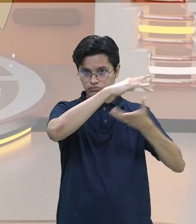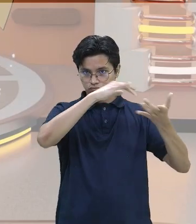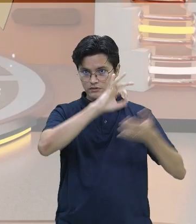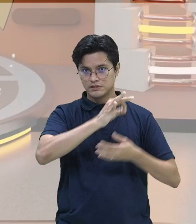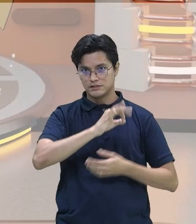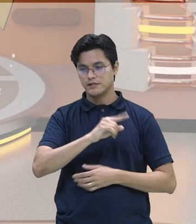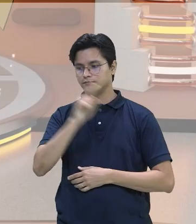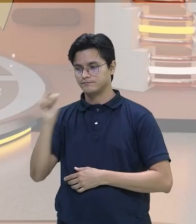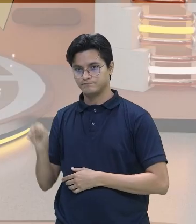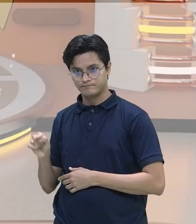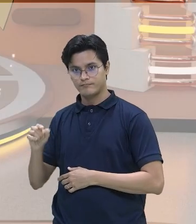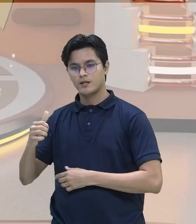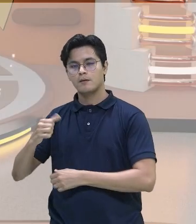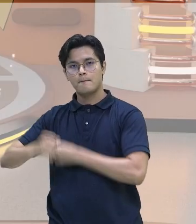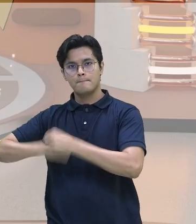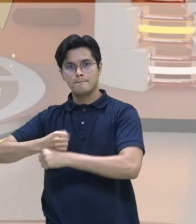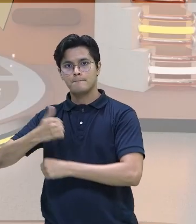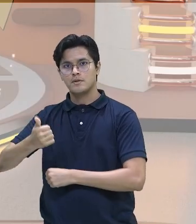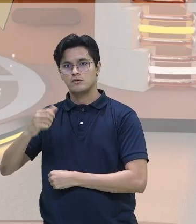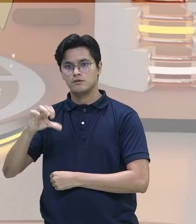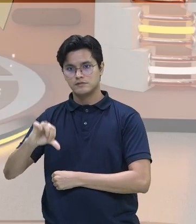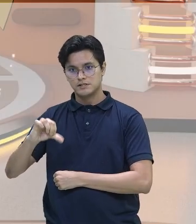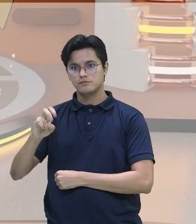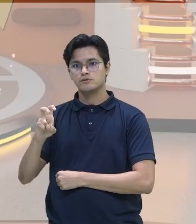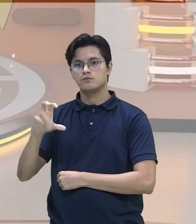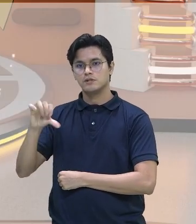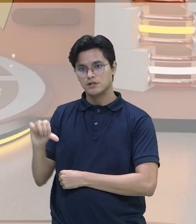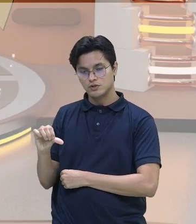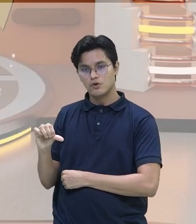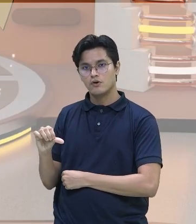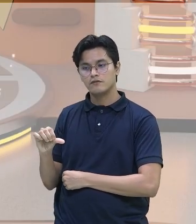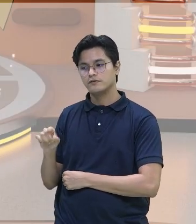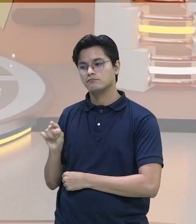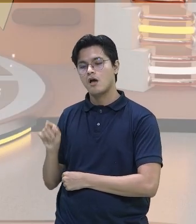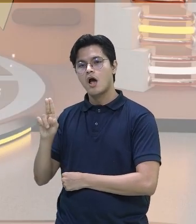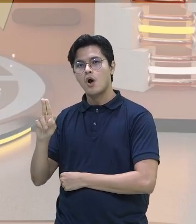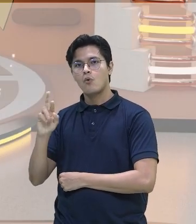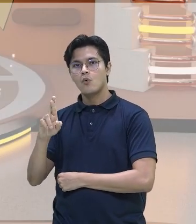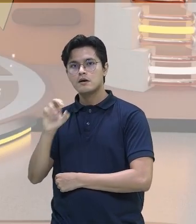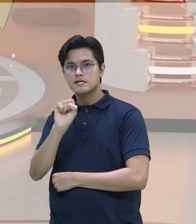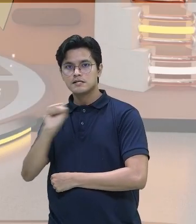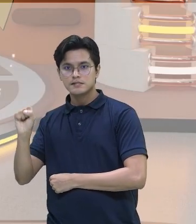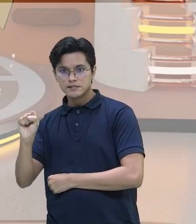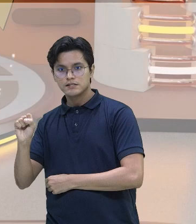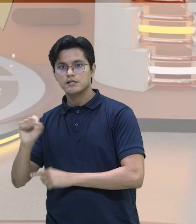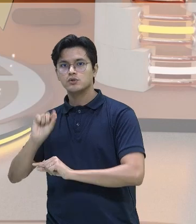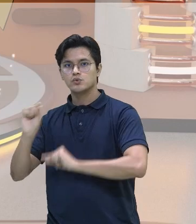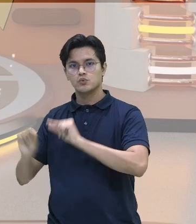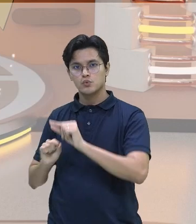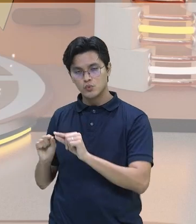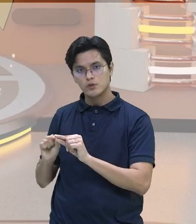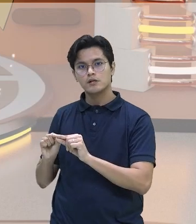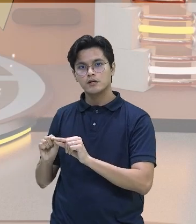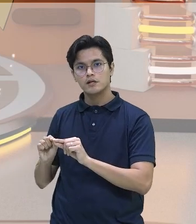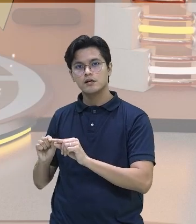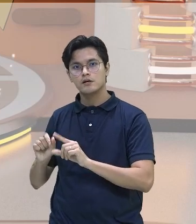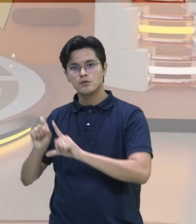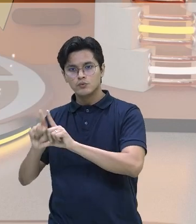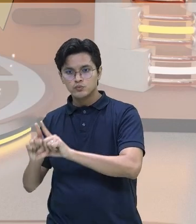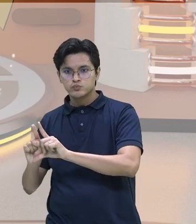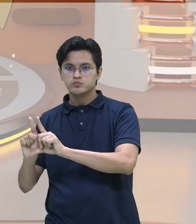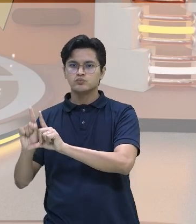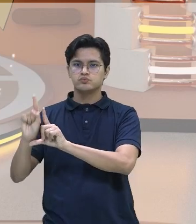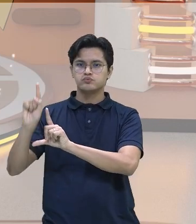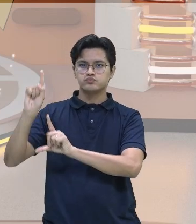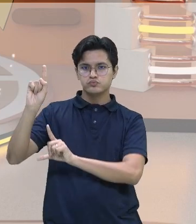União Soviética lança ali a sonda lunar, que foi o primeiro objeto ali a atingir a